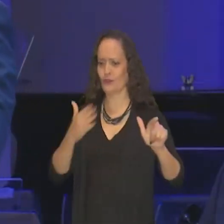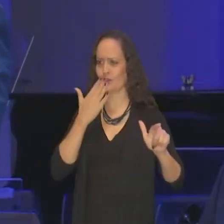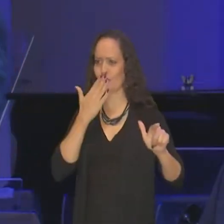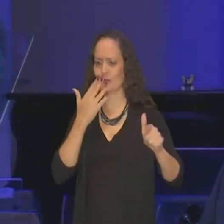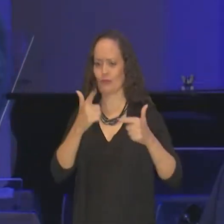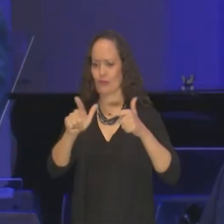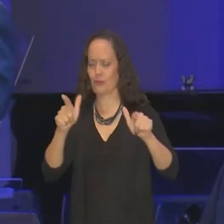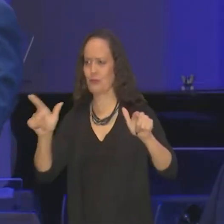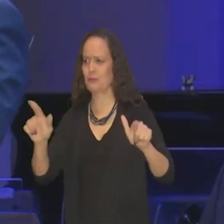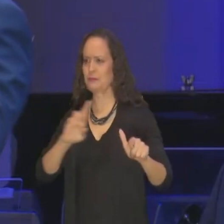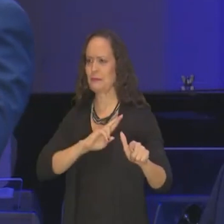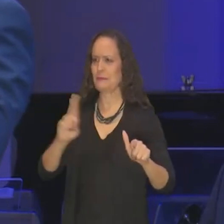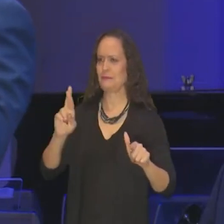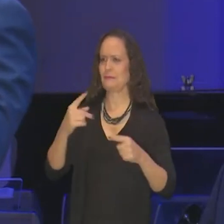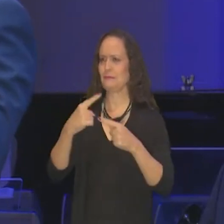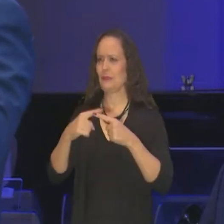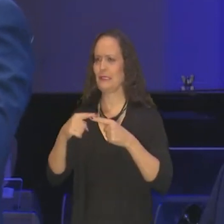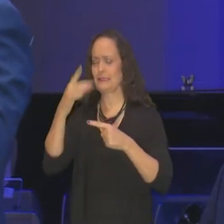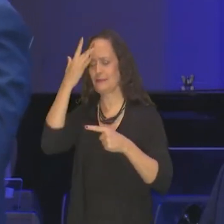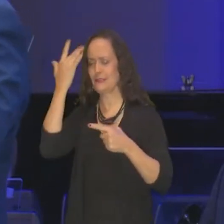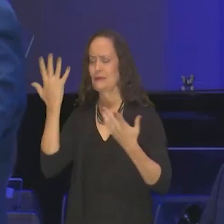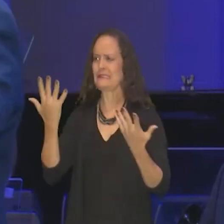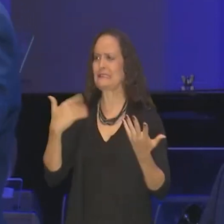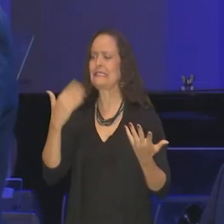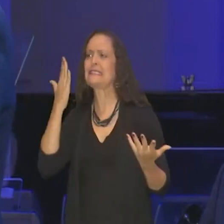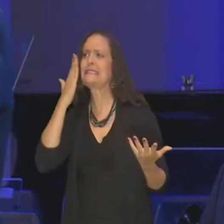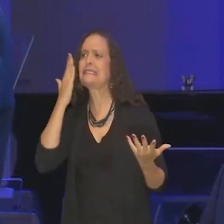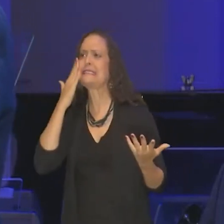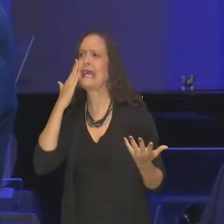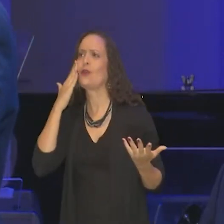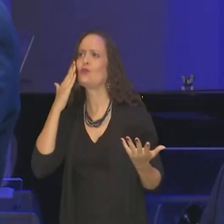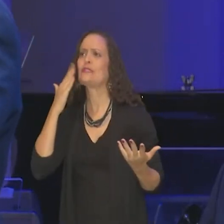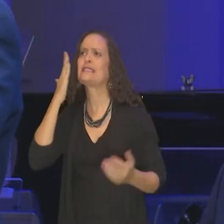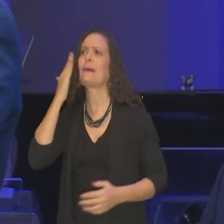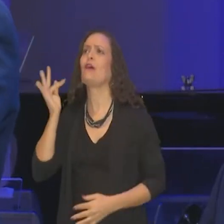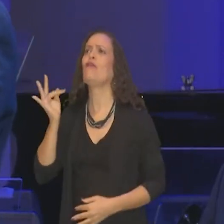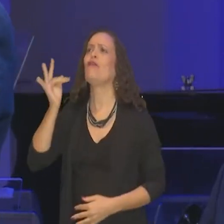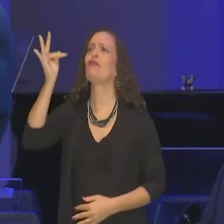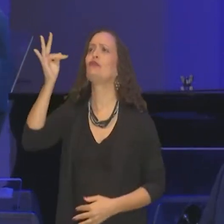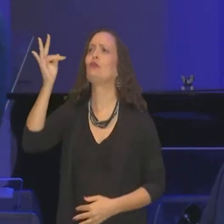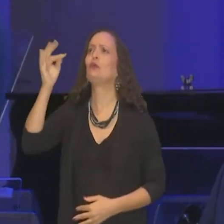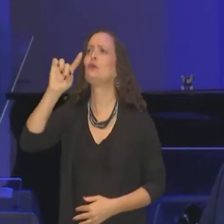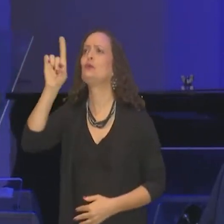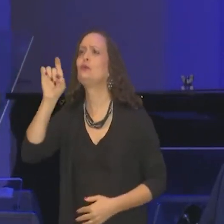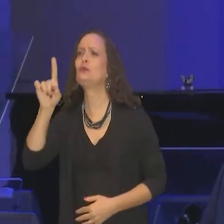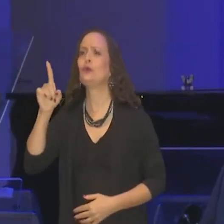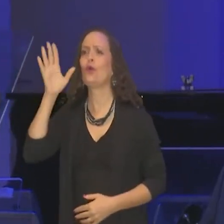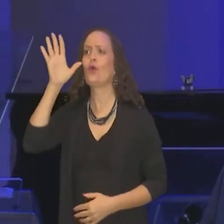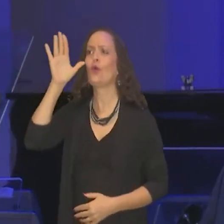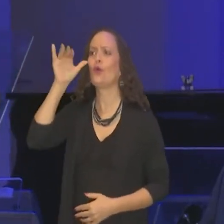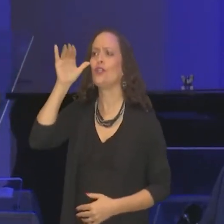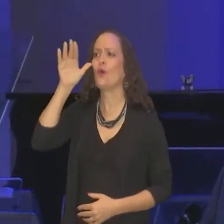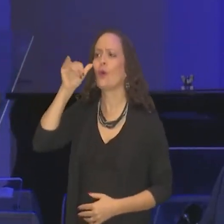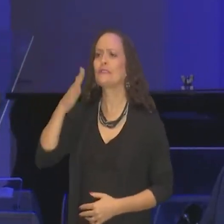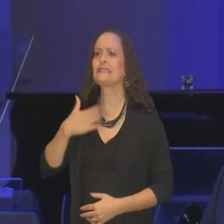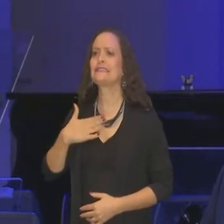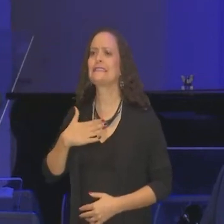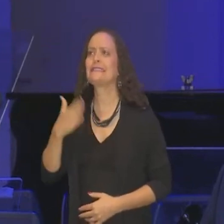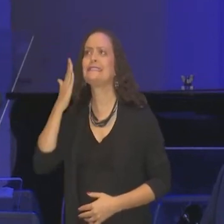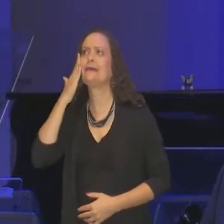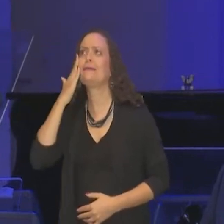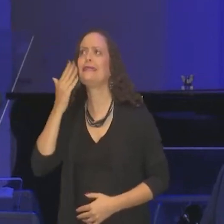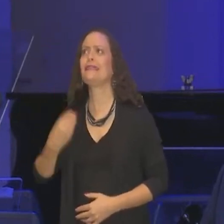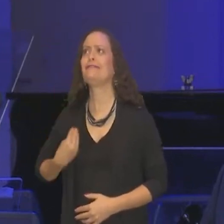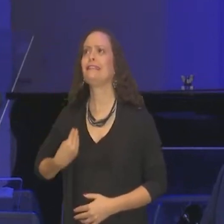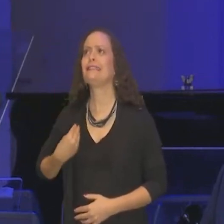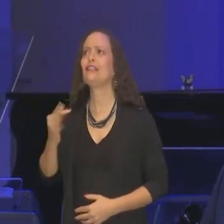assunto profecia. Querer saber o futuro talvez seja a curiosidade de muitos de nós. Eu